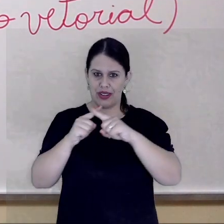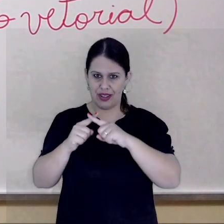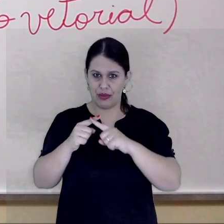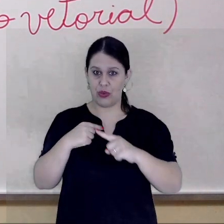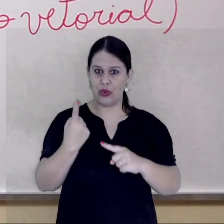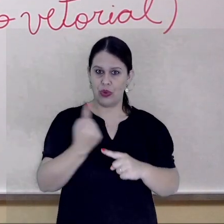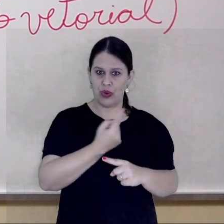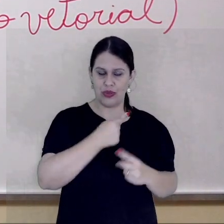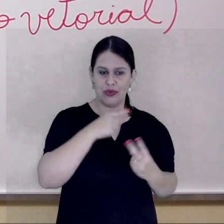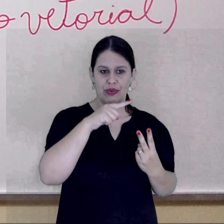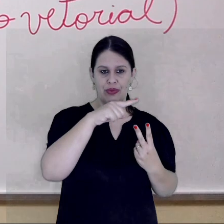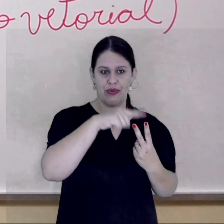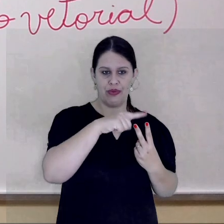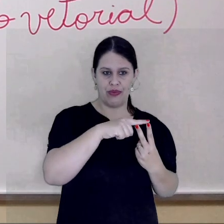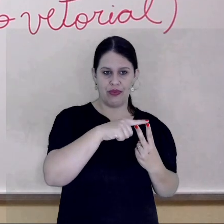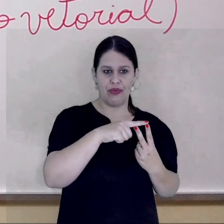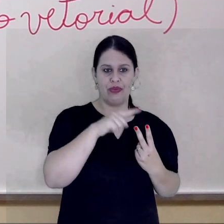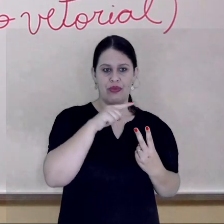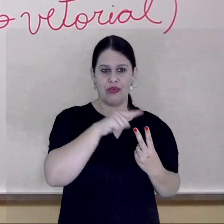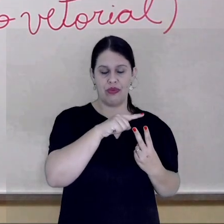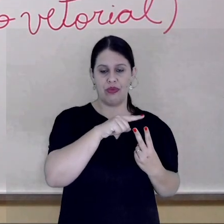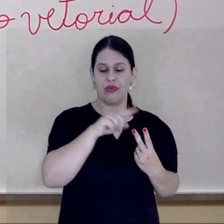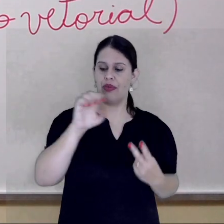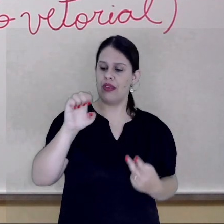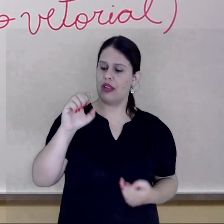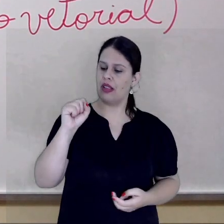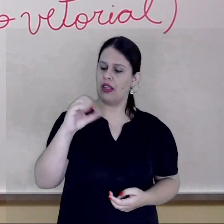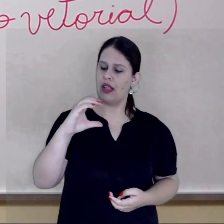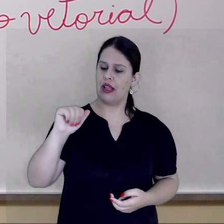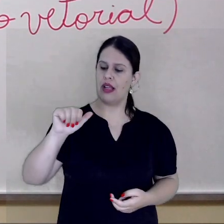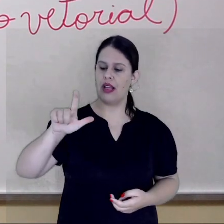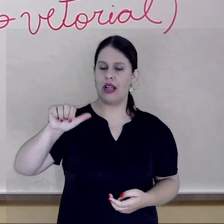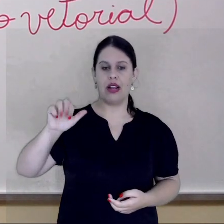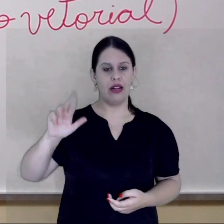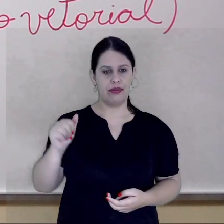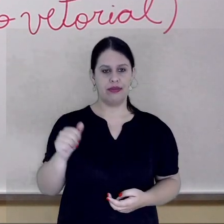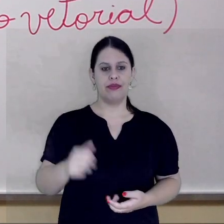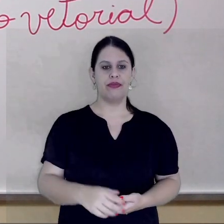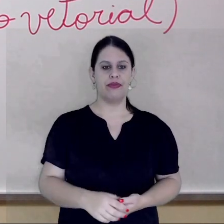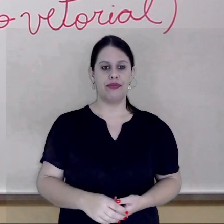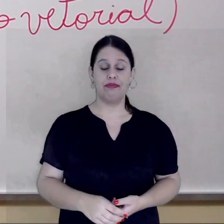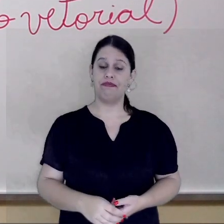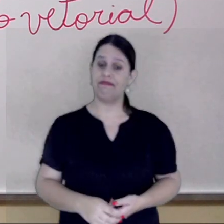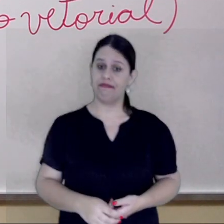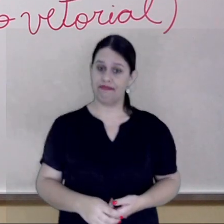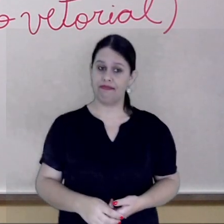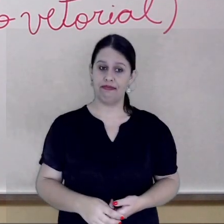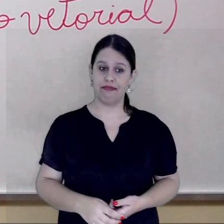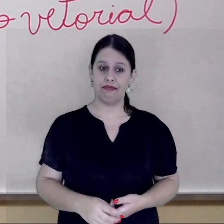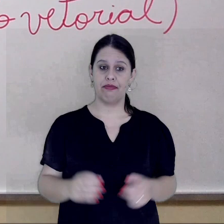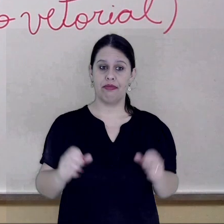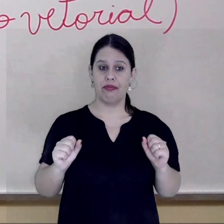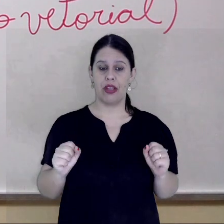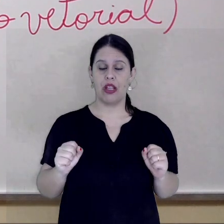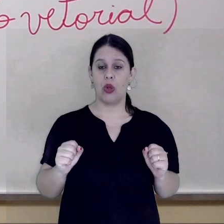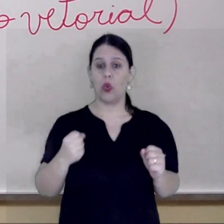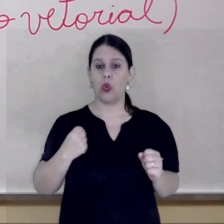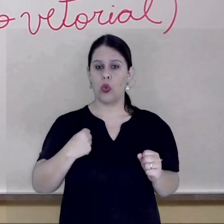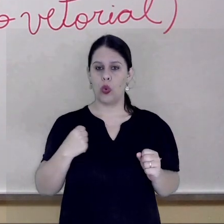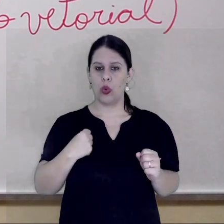nosso vetor por um escalar, ok? Um número, ou também chamado